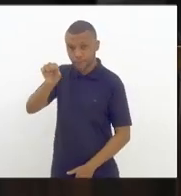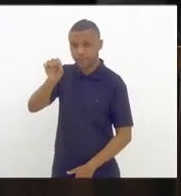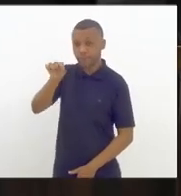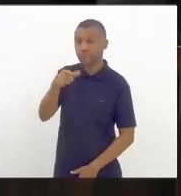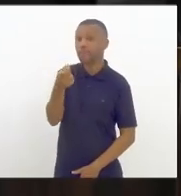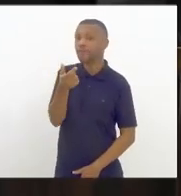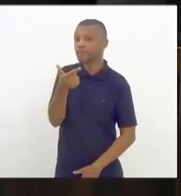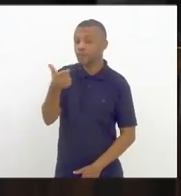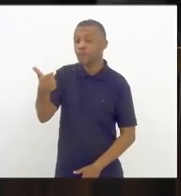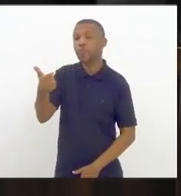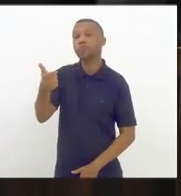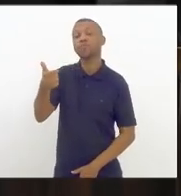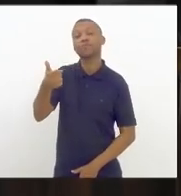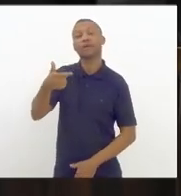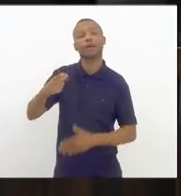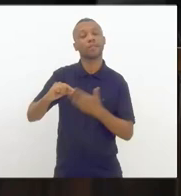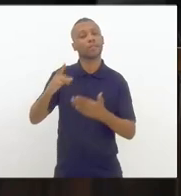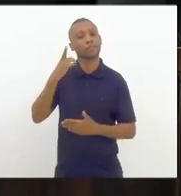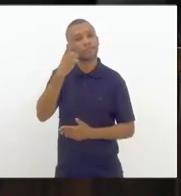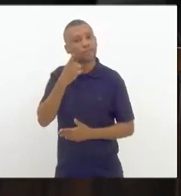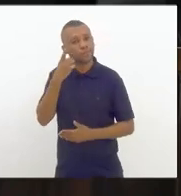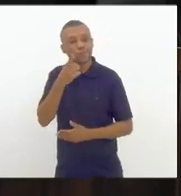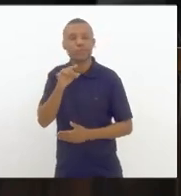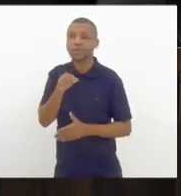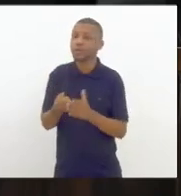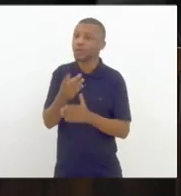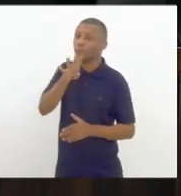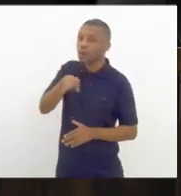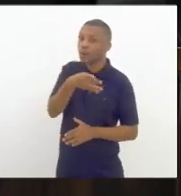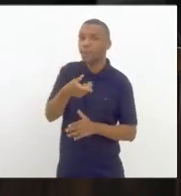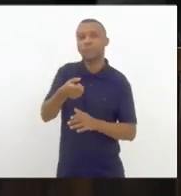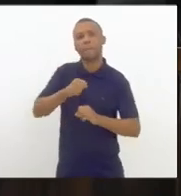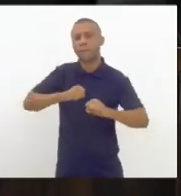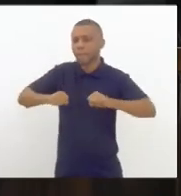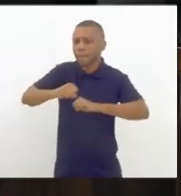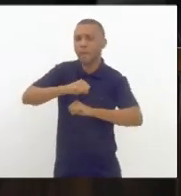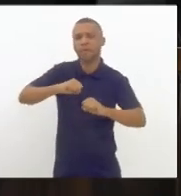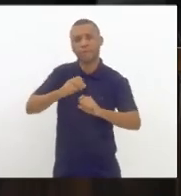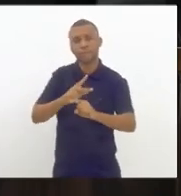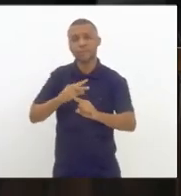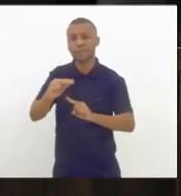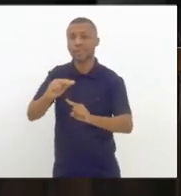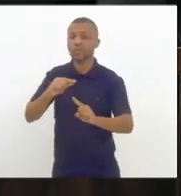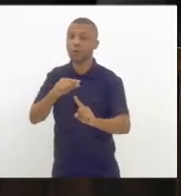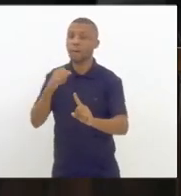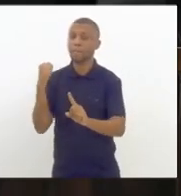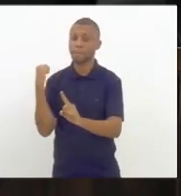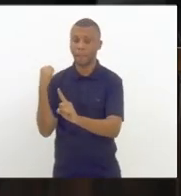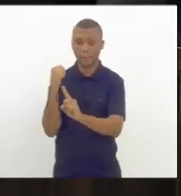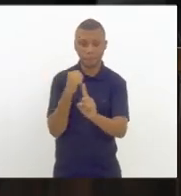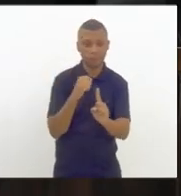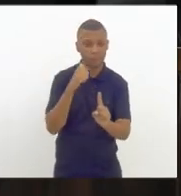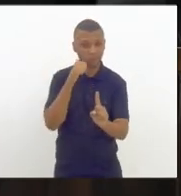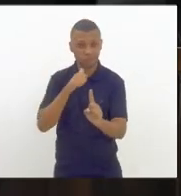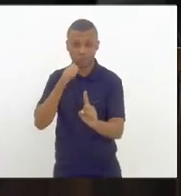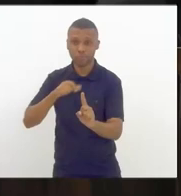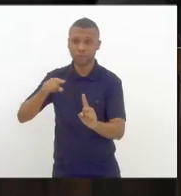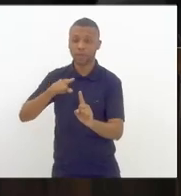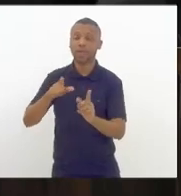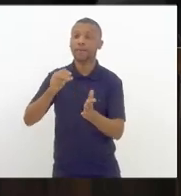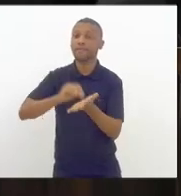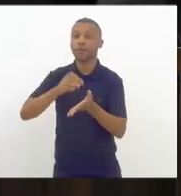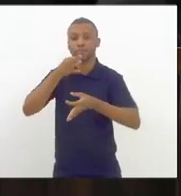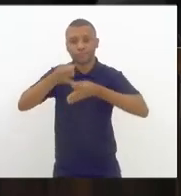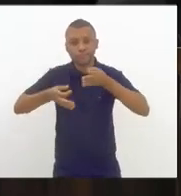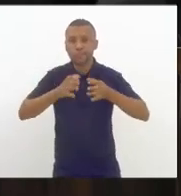institui o Programa Estadual de Enfrentamento ao Feminicídio no Estado do Rio de Janeiro e dá outras providências. Pendente de pareceres das comissões de Constituição